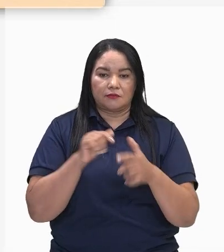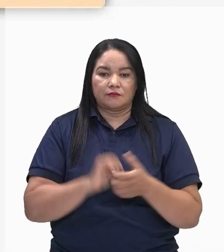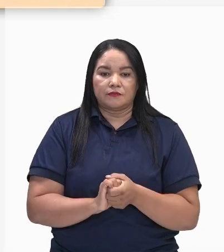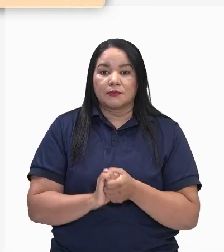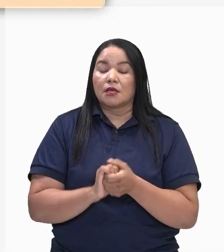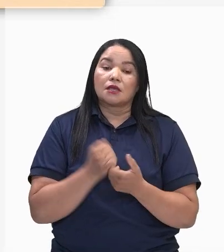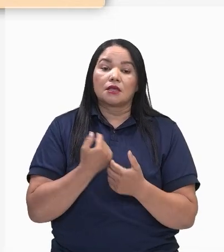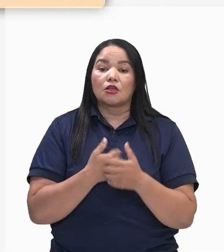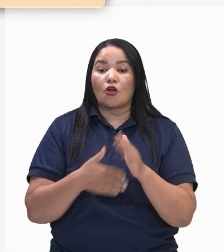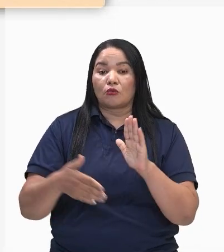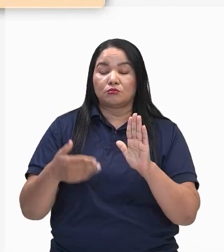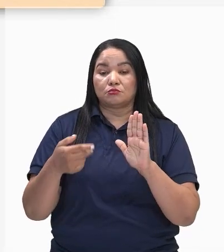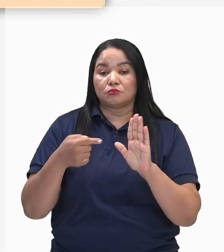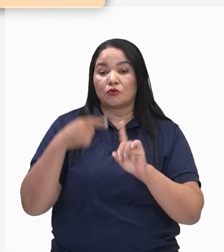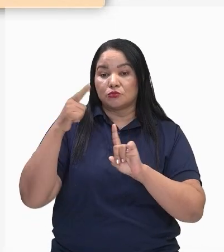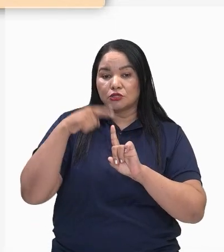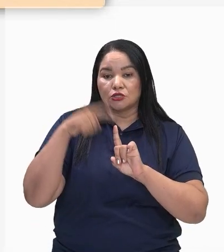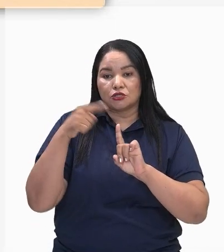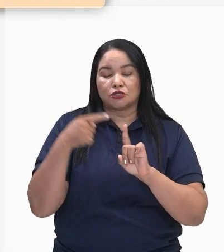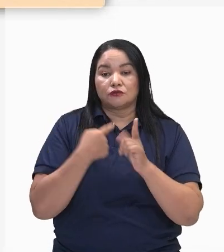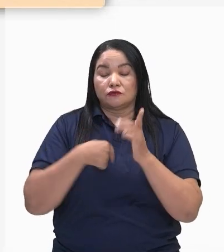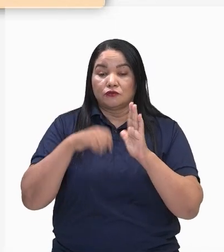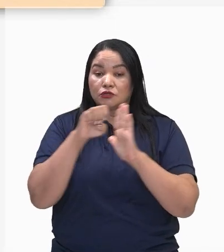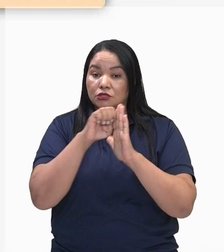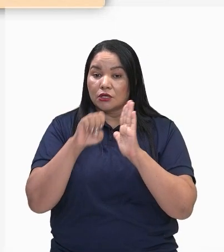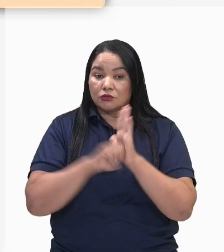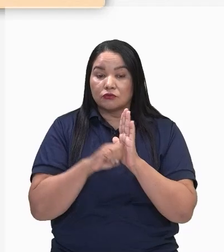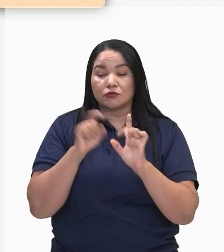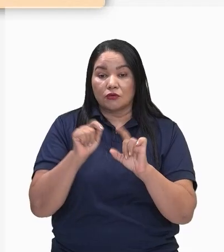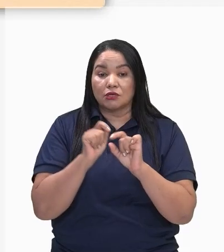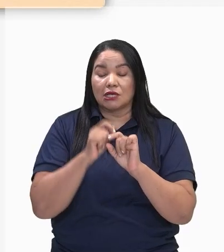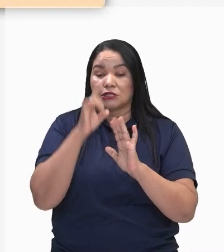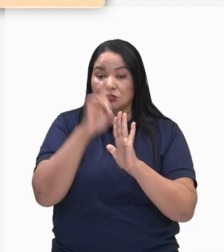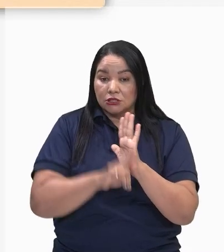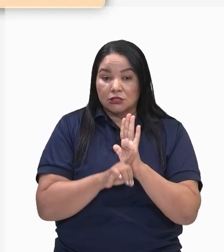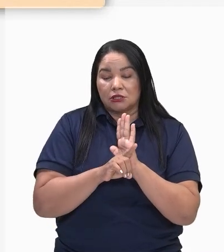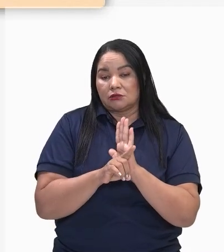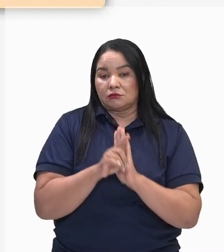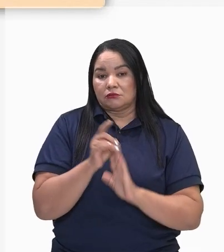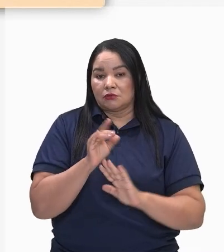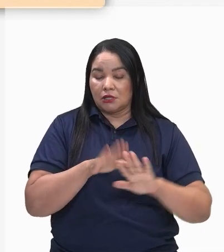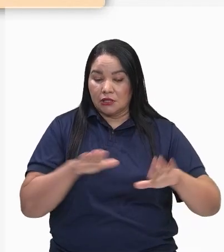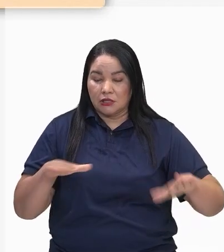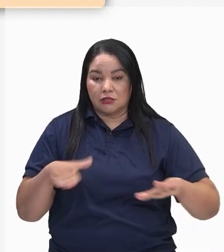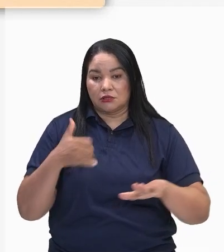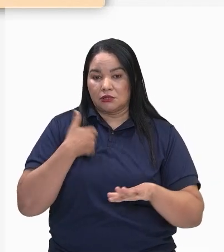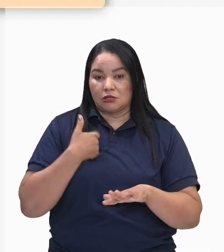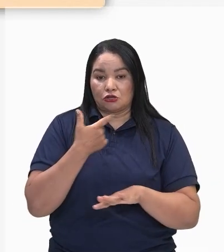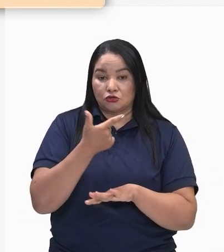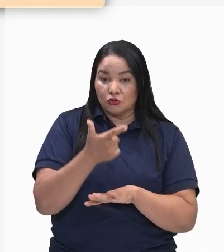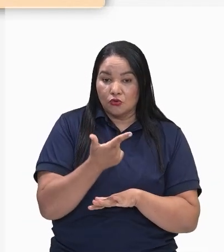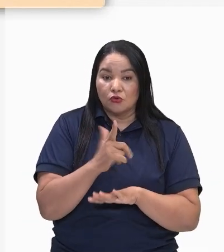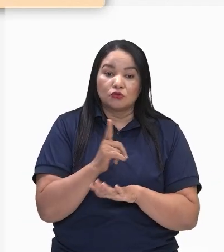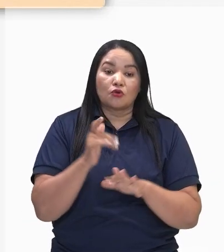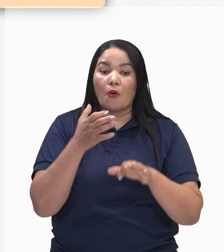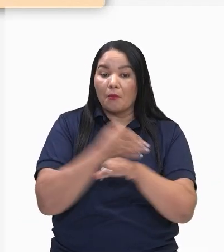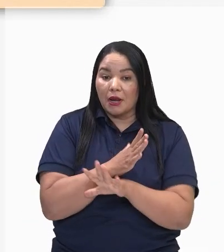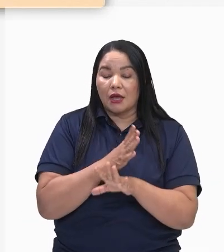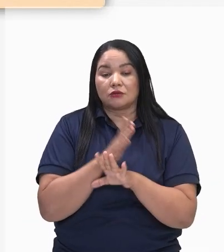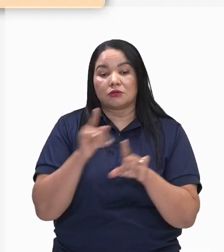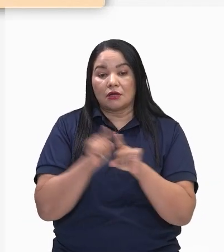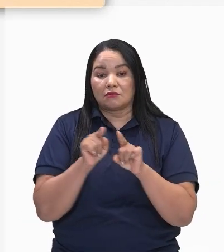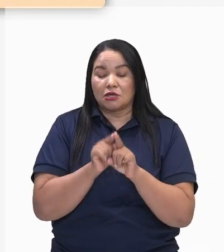estatuto é garantir os direitos de todas as crianças até 12 anos de idade incompletos e a todos os adolescentes